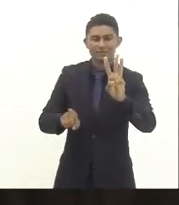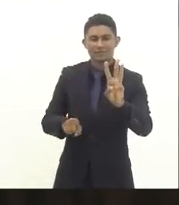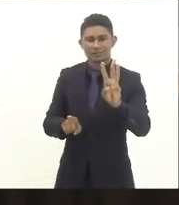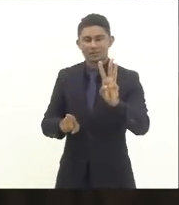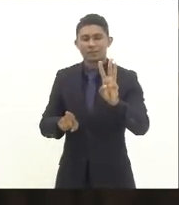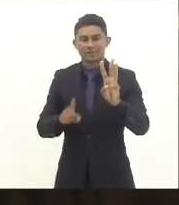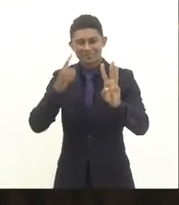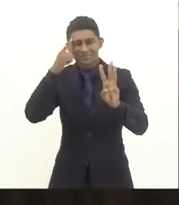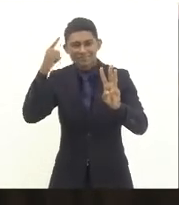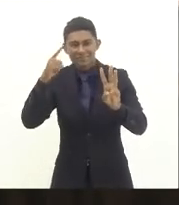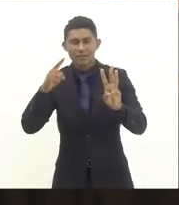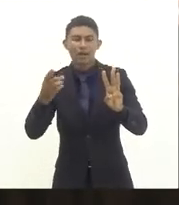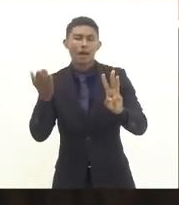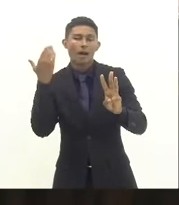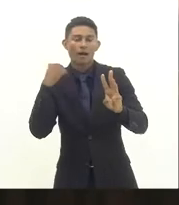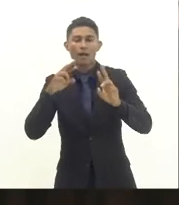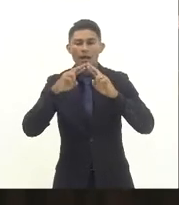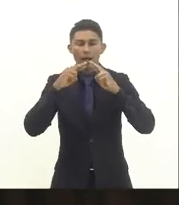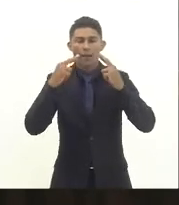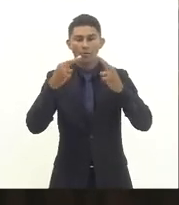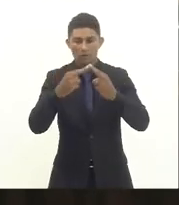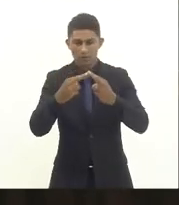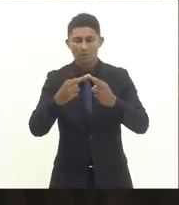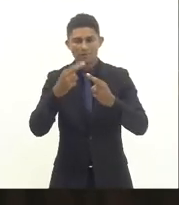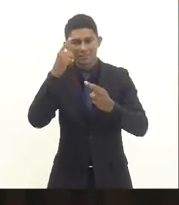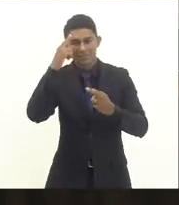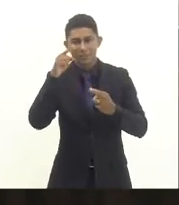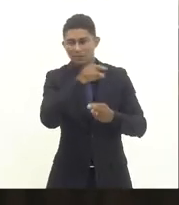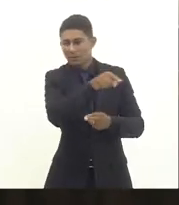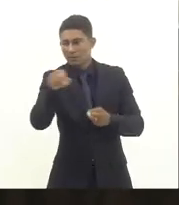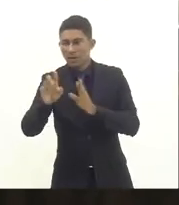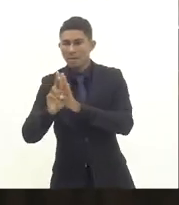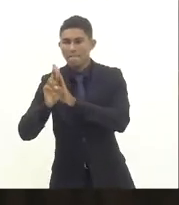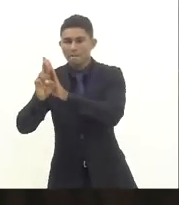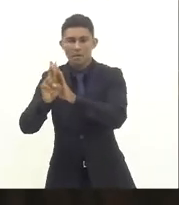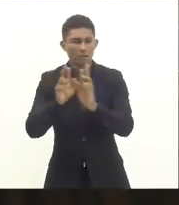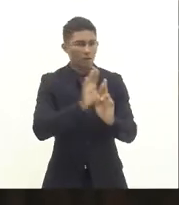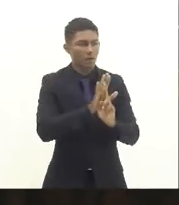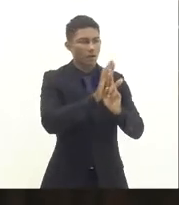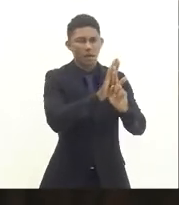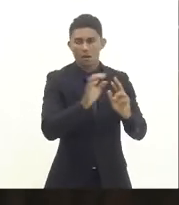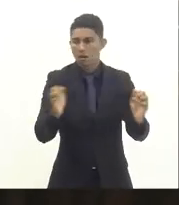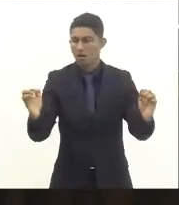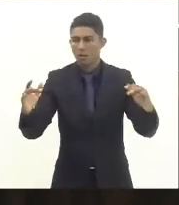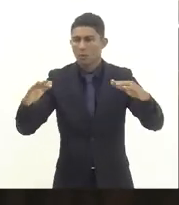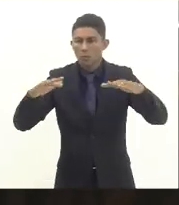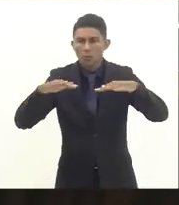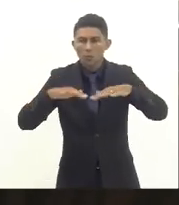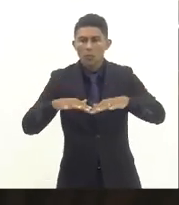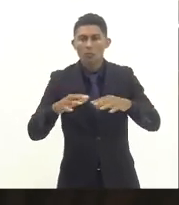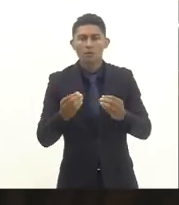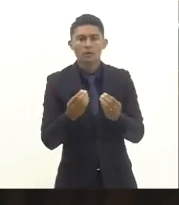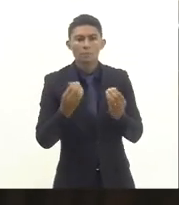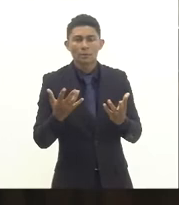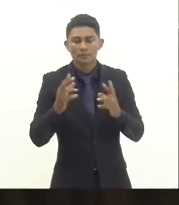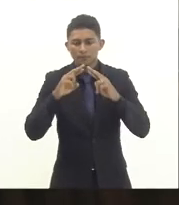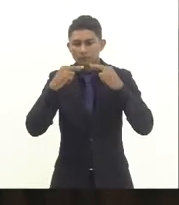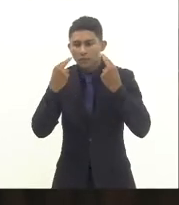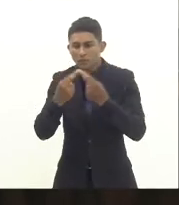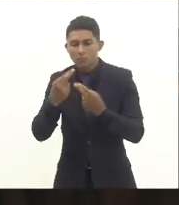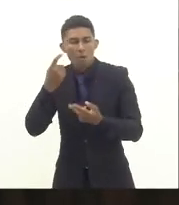com os representantes para que Ele pudesse do combinado da